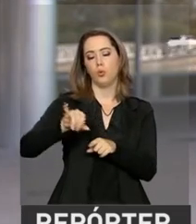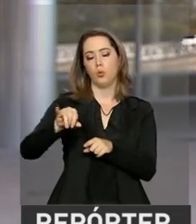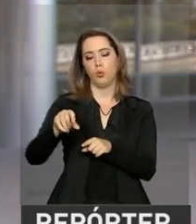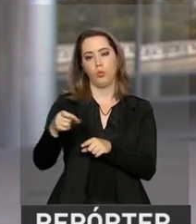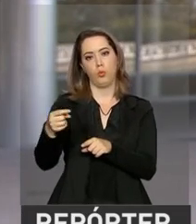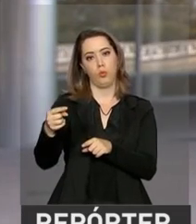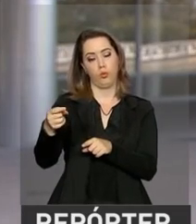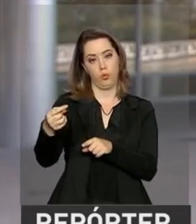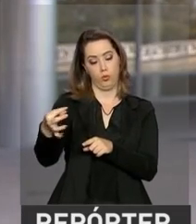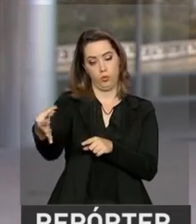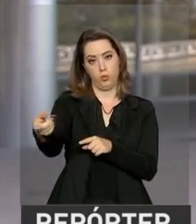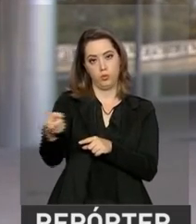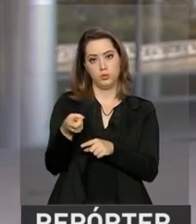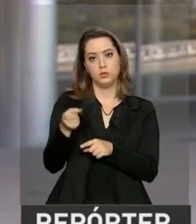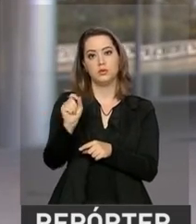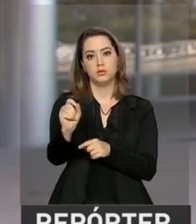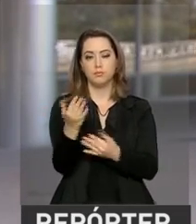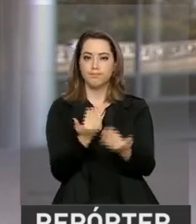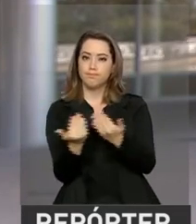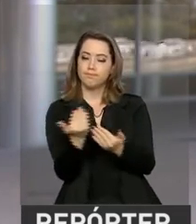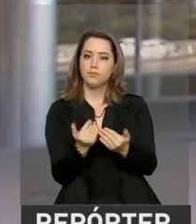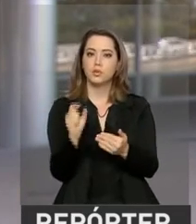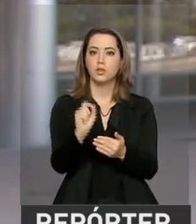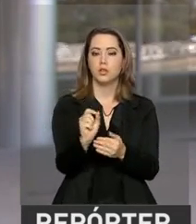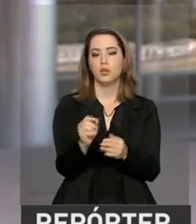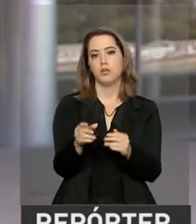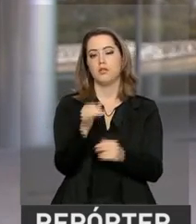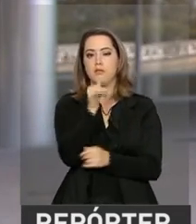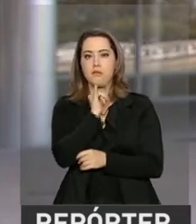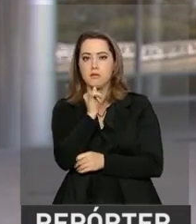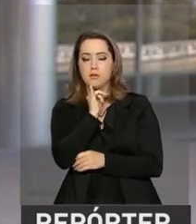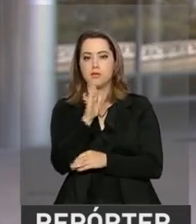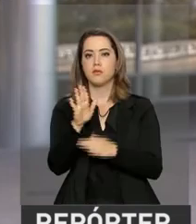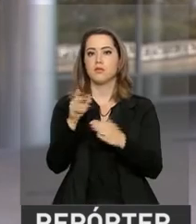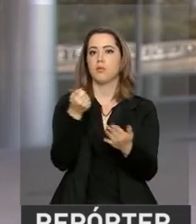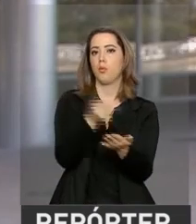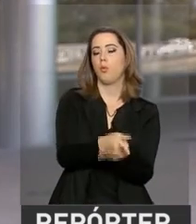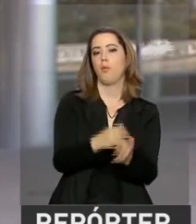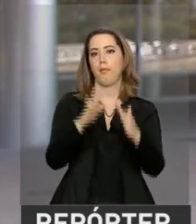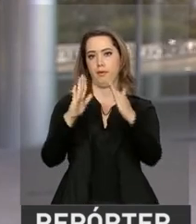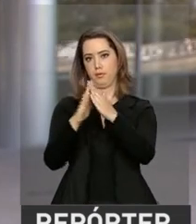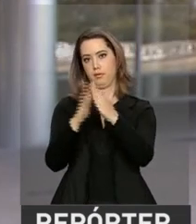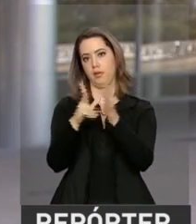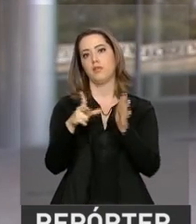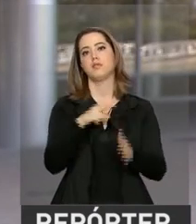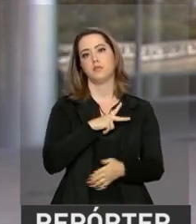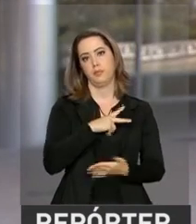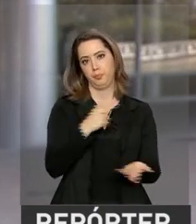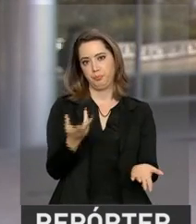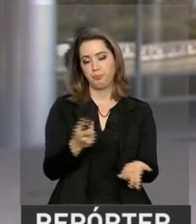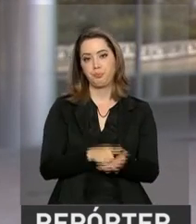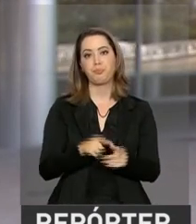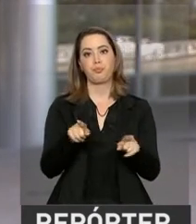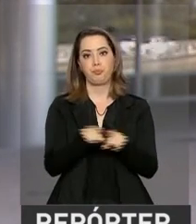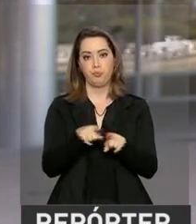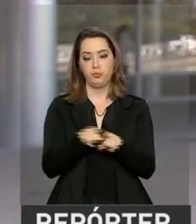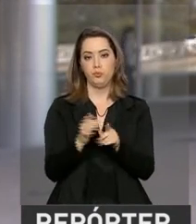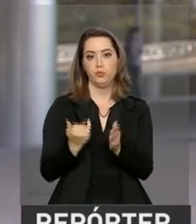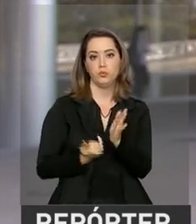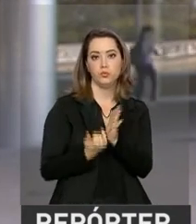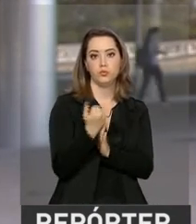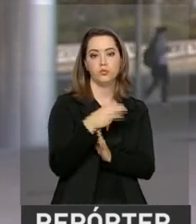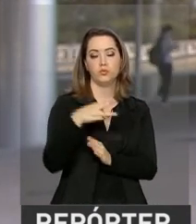reguladas, como é o caso das operações para compra da casa própria. Com esses avanços, o total de crédito no sistema financeiro chegou